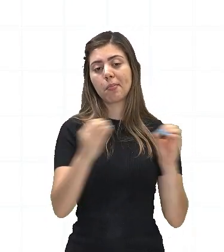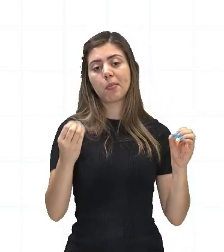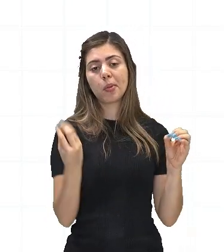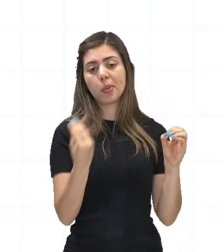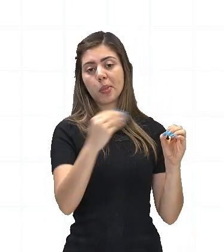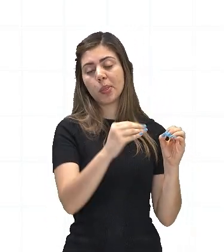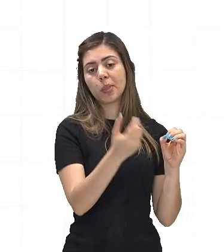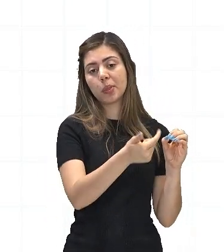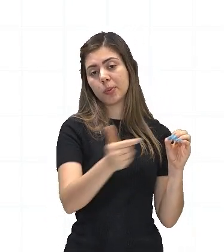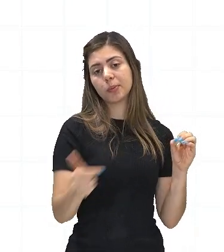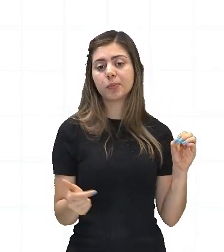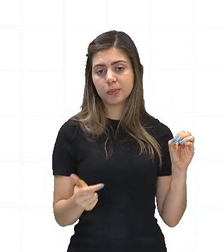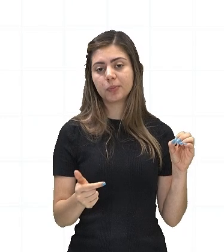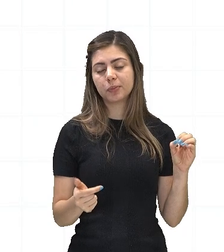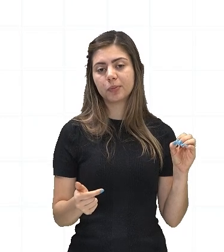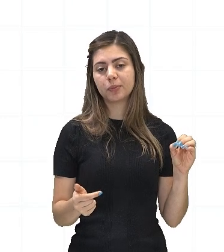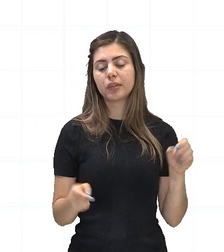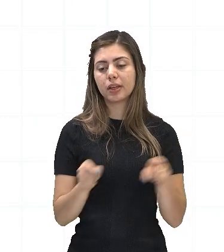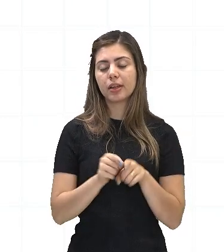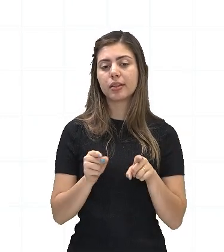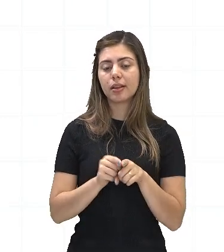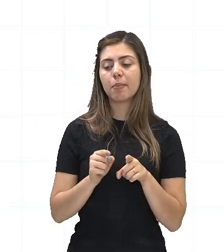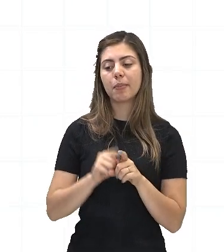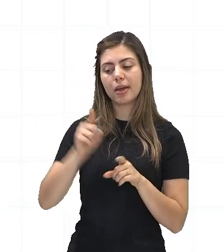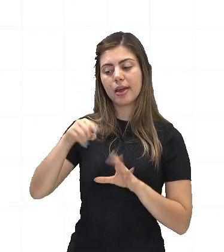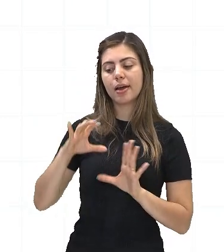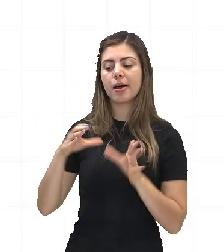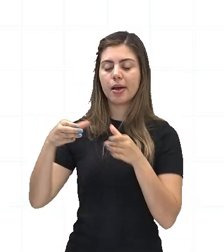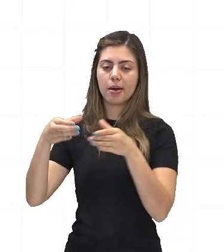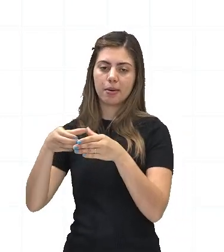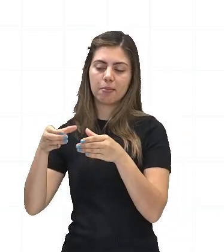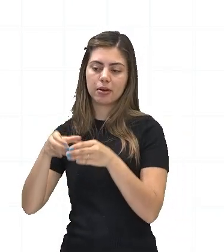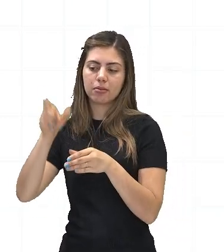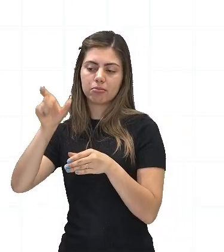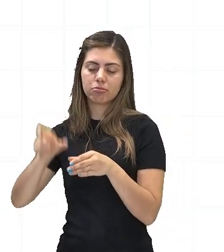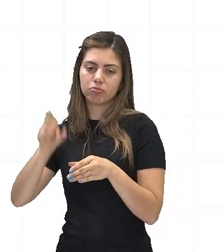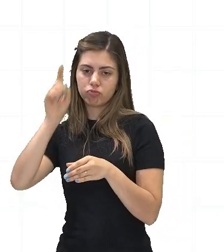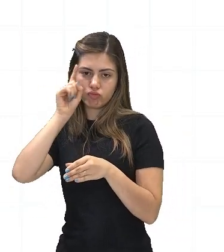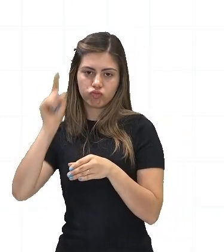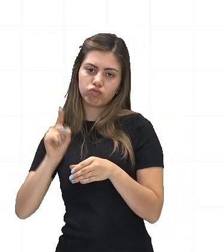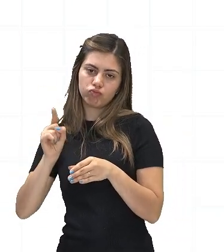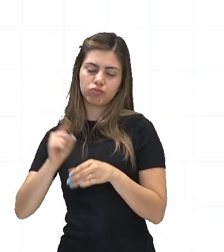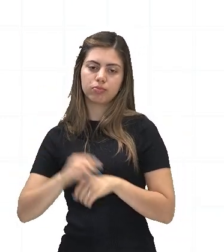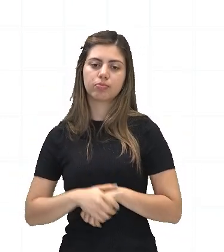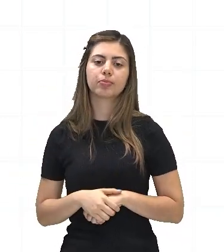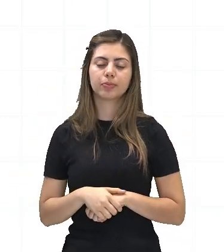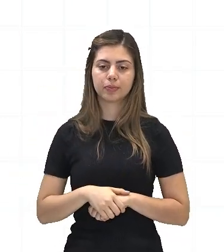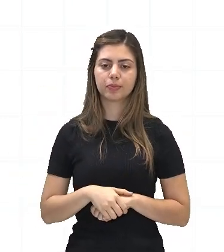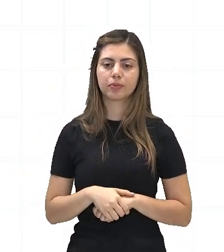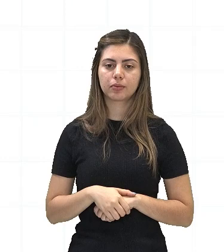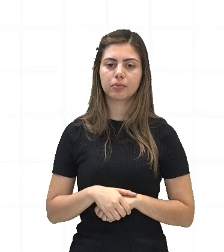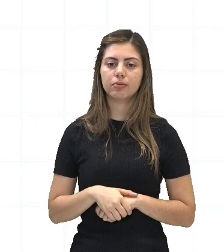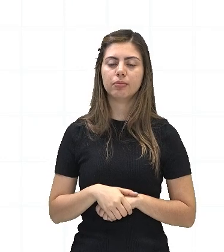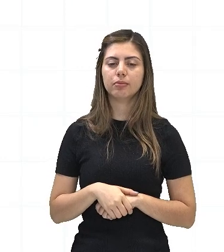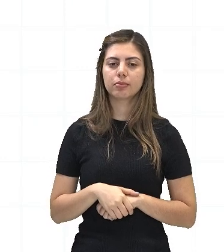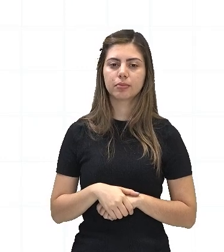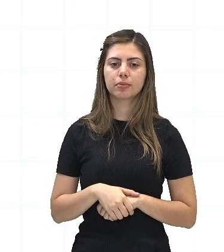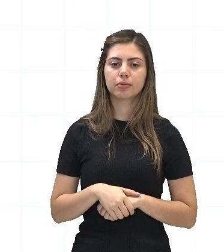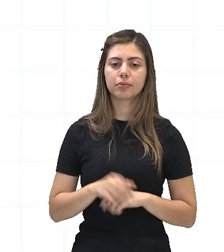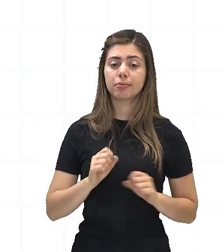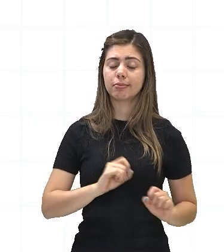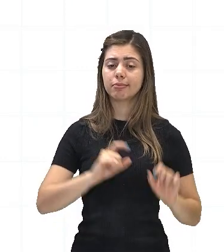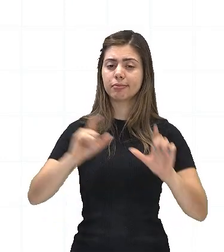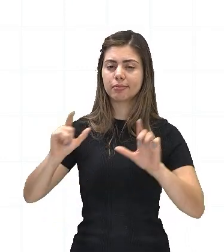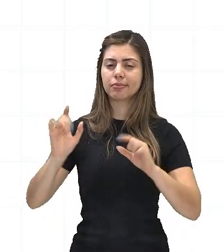e a minha classificação é de sujeito indeterminado, ok? Então, na próxima tela, a gente vai